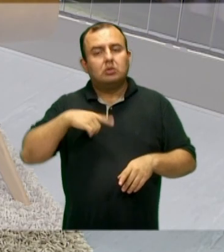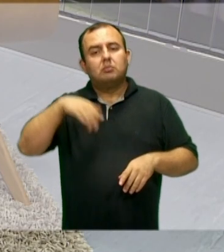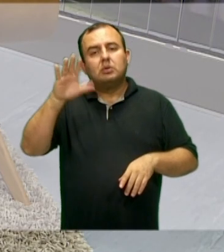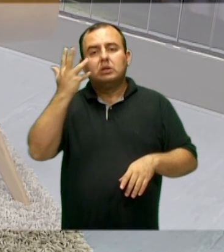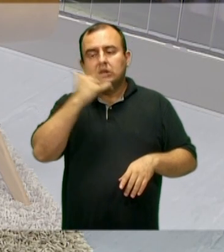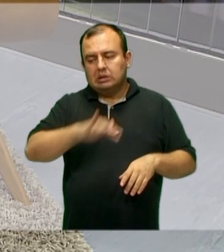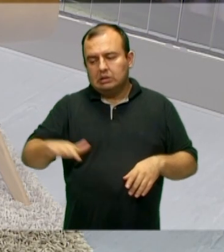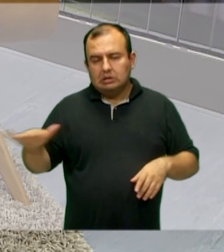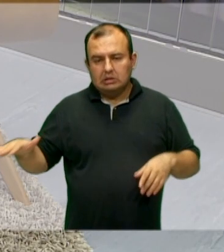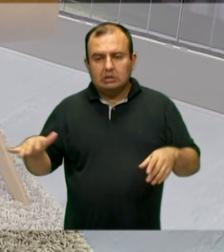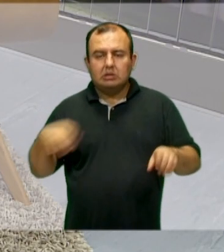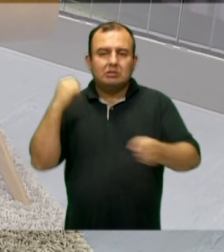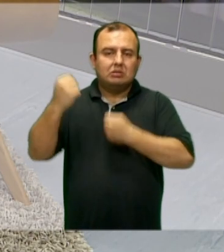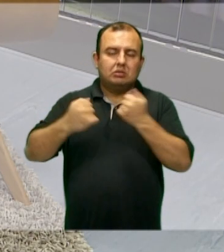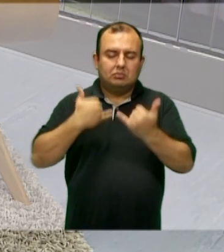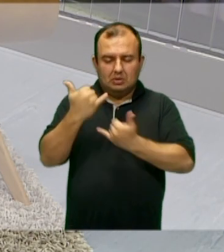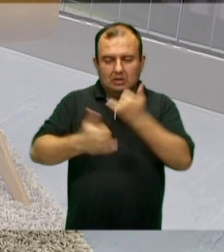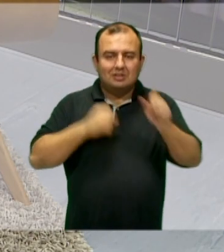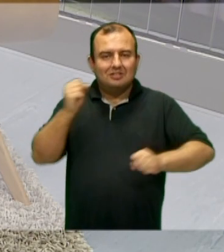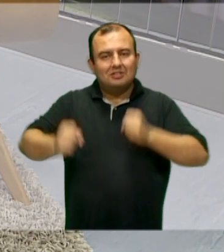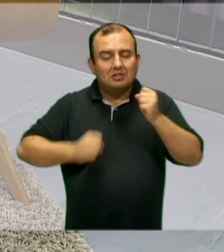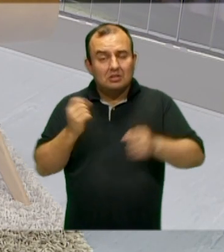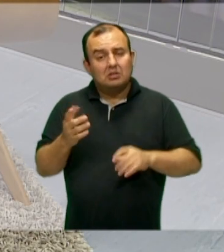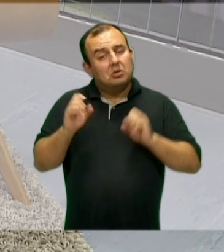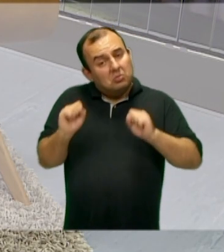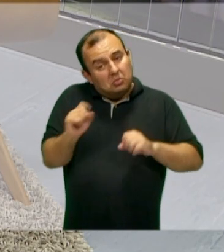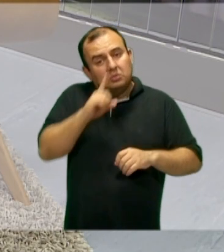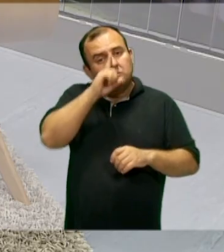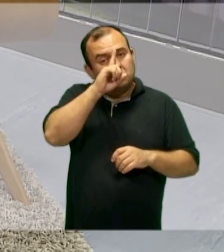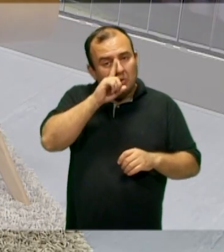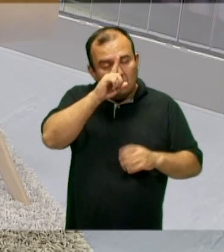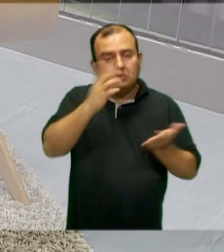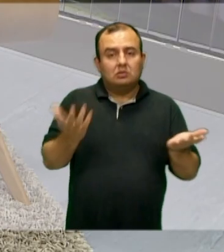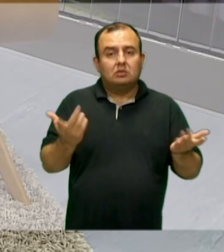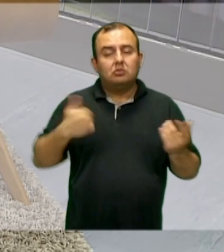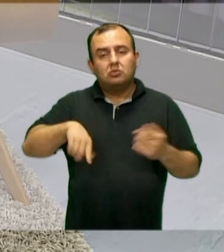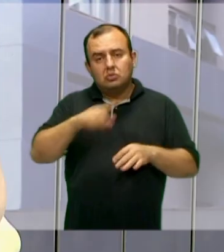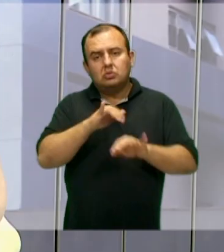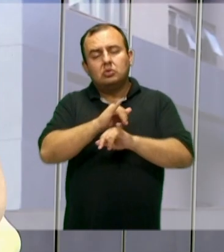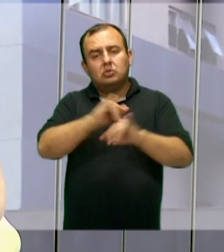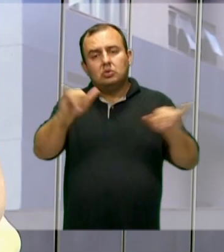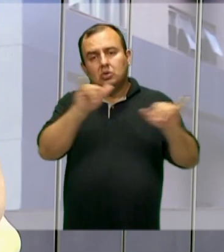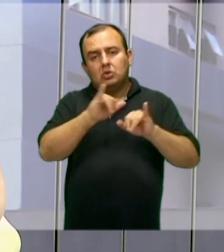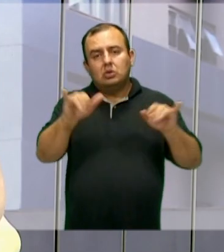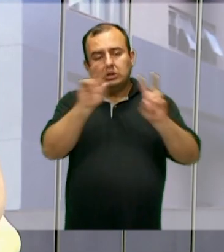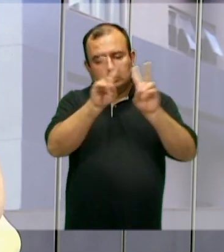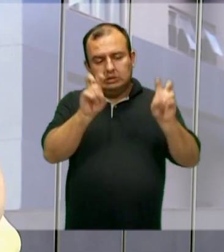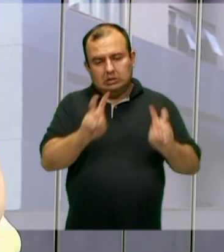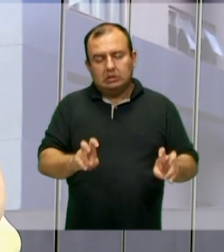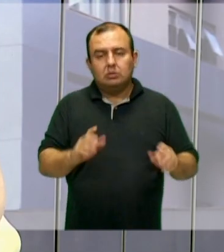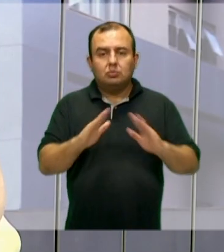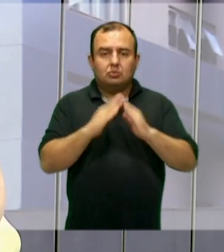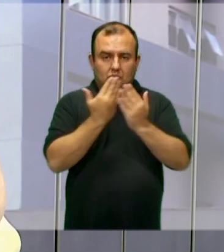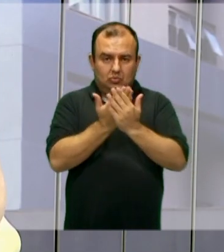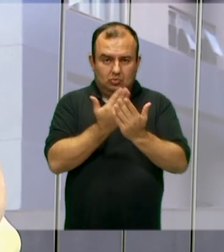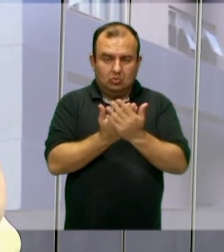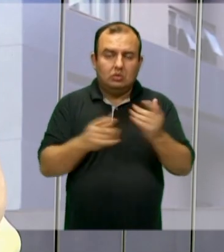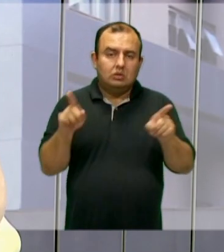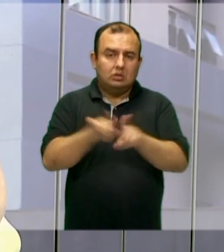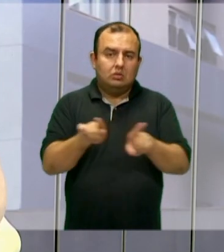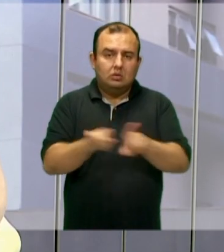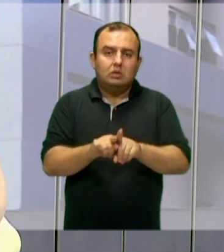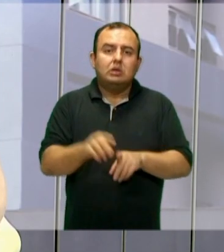criança pequena, correndo, brincando, então muitas vezes se torna perigoso. Então, a gente está levando, sim, essas questões para dentro das nossas escolas